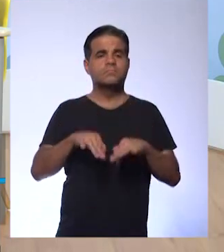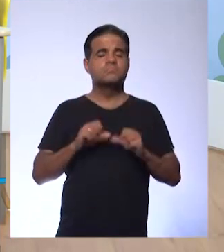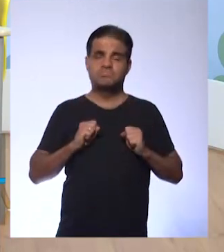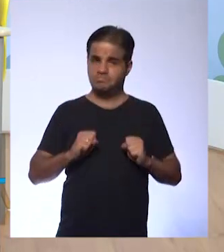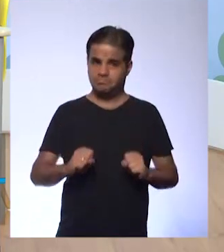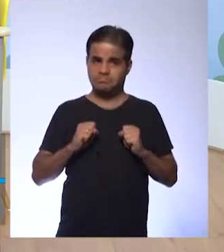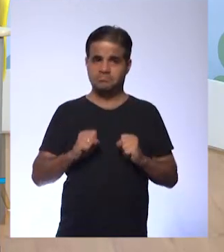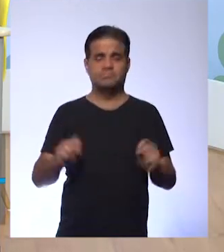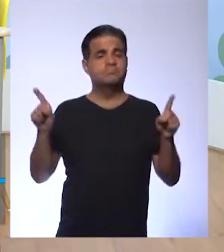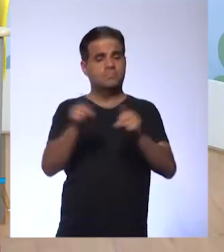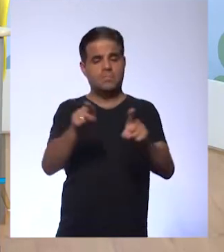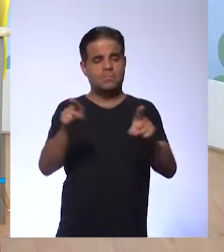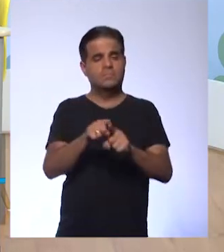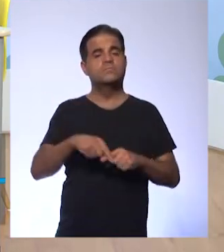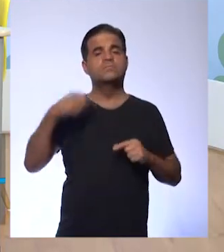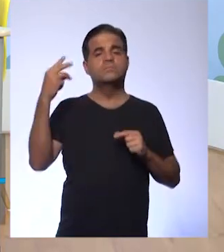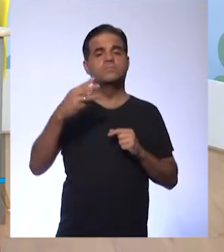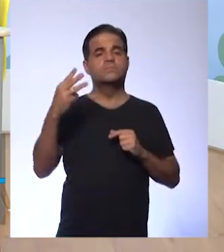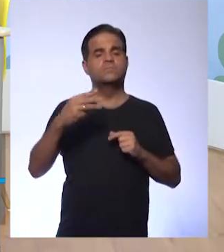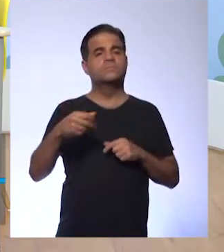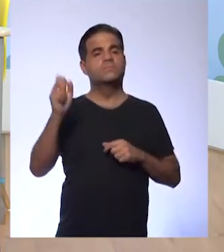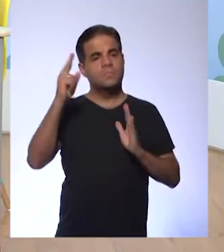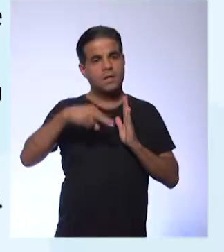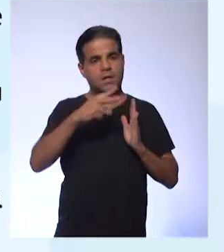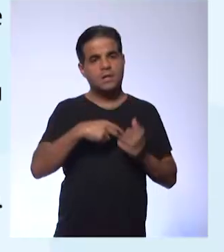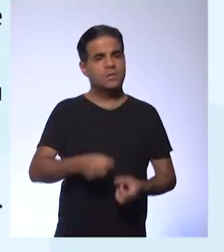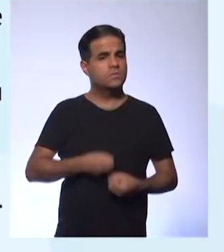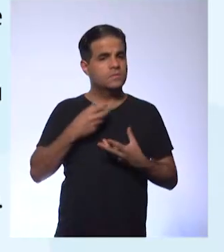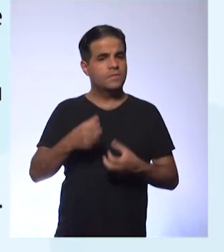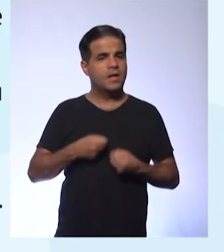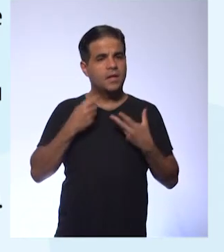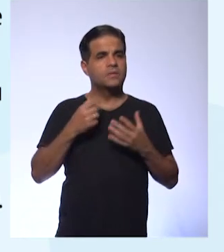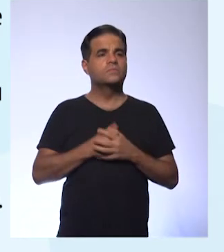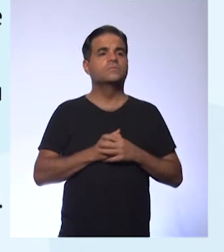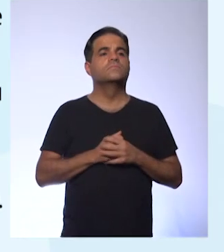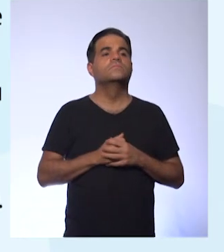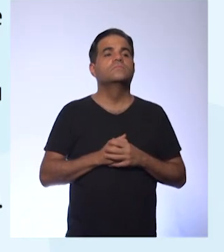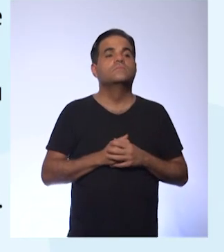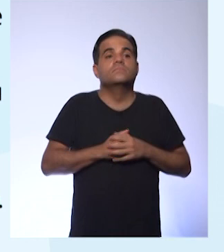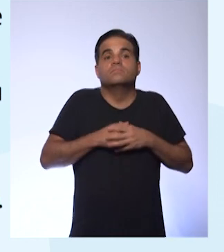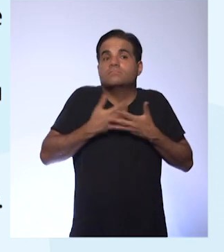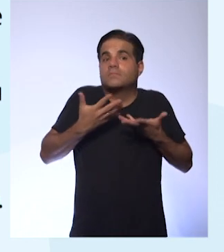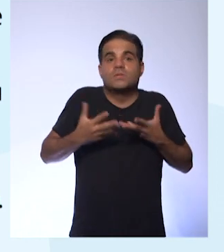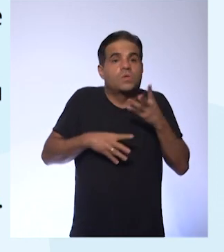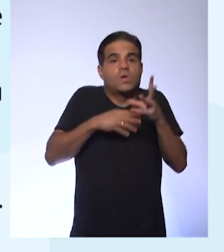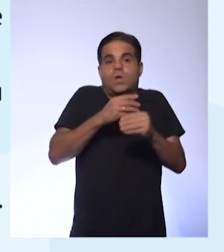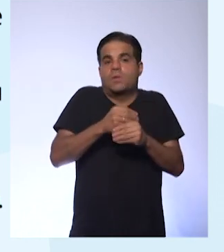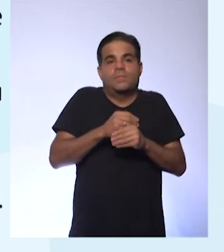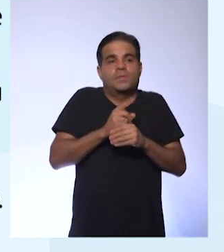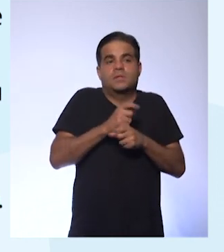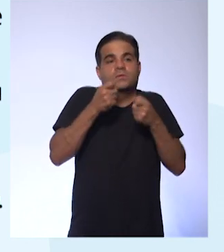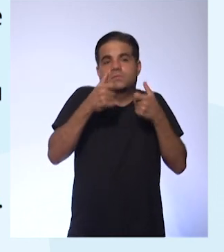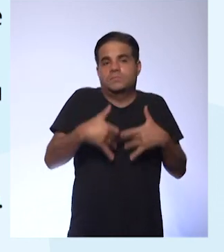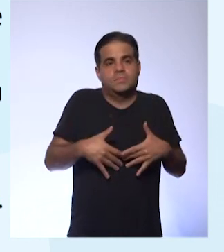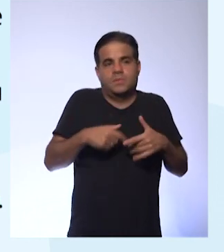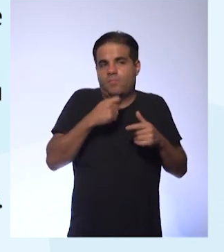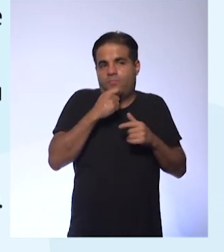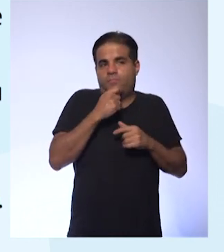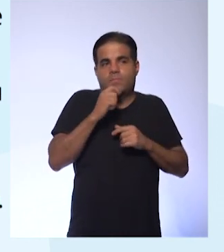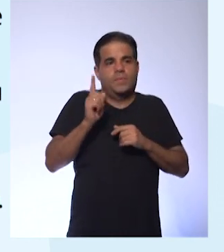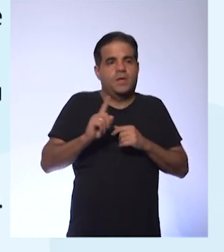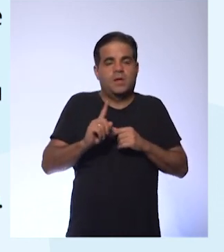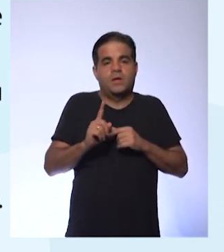Pode ser também. 3. Releia os versos a seguir. Mas aí eles não complementaram a justificativa deles,